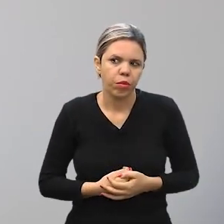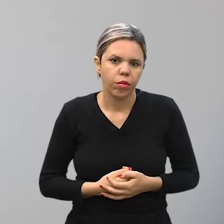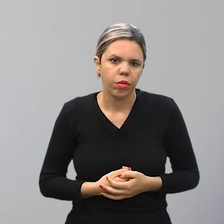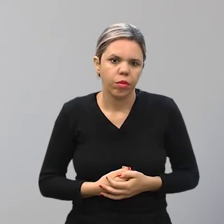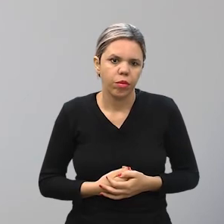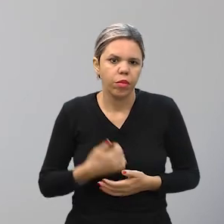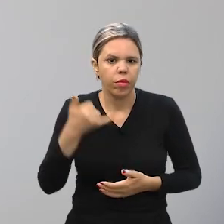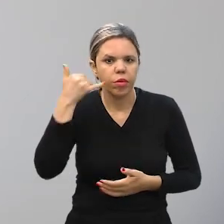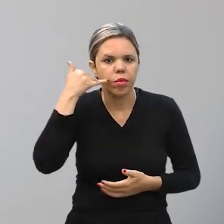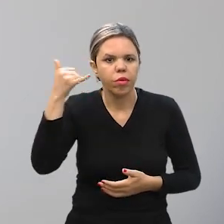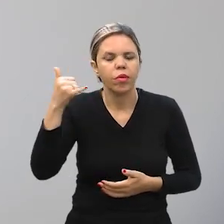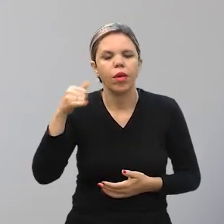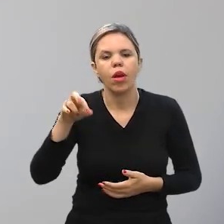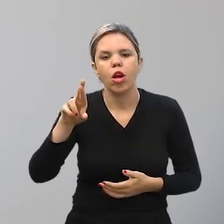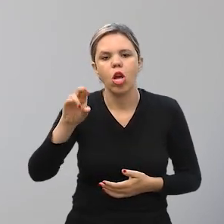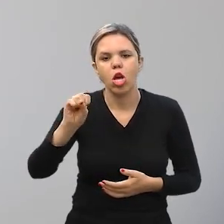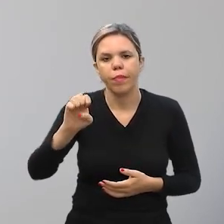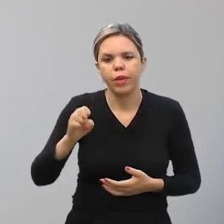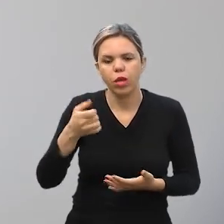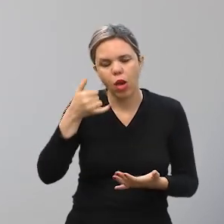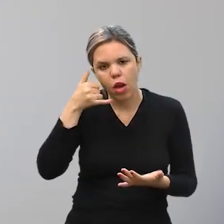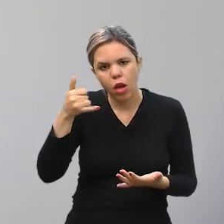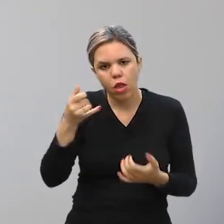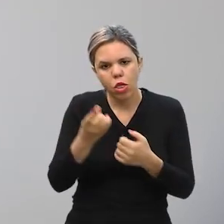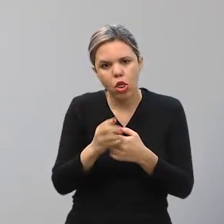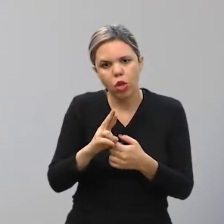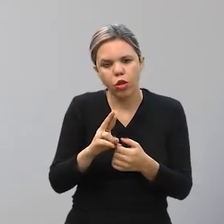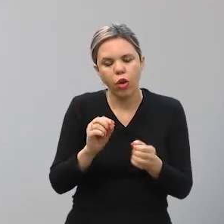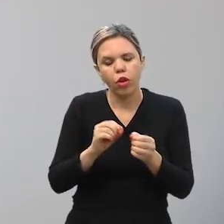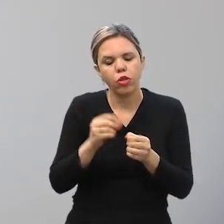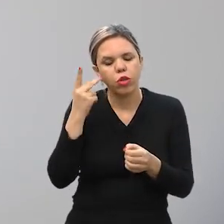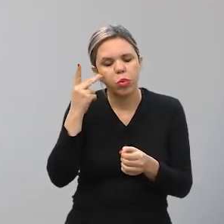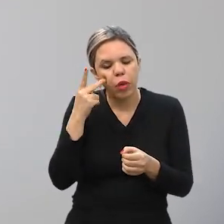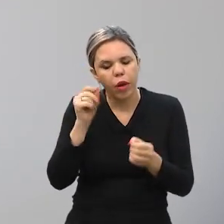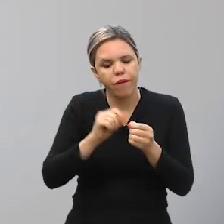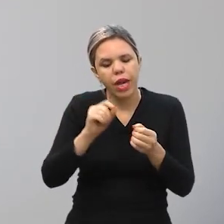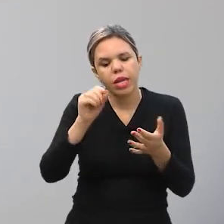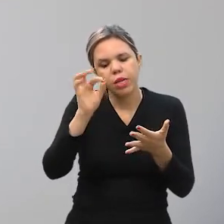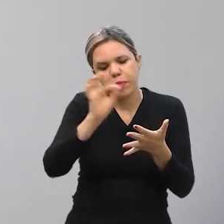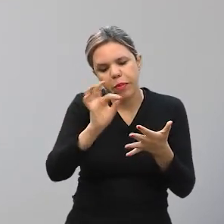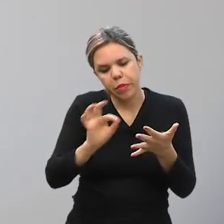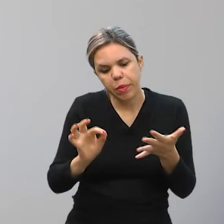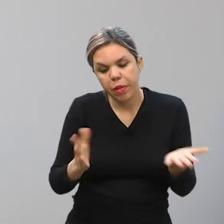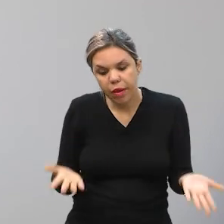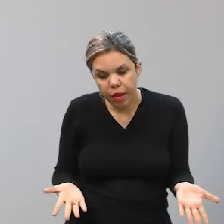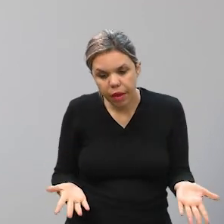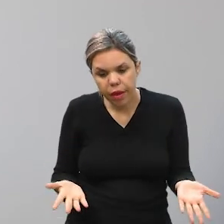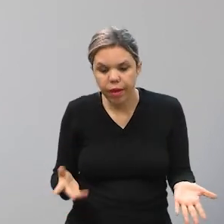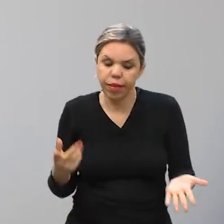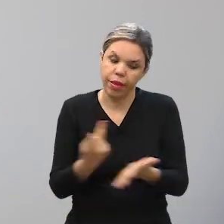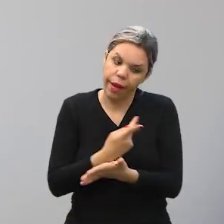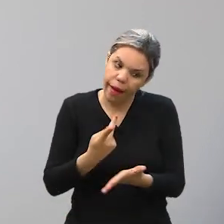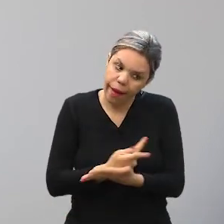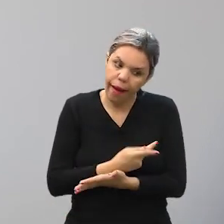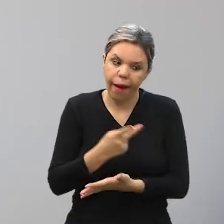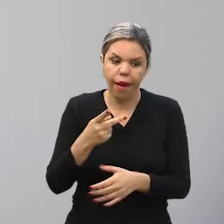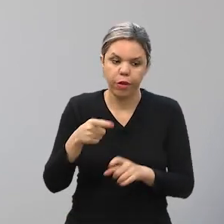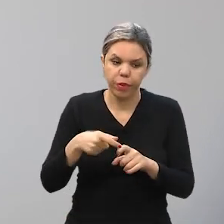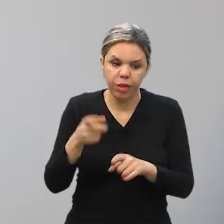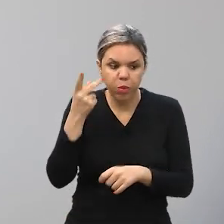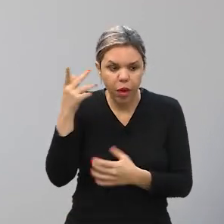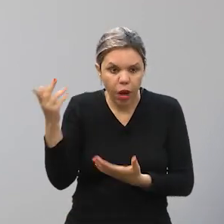Aí eu vou ligar lá para o Holmes. Falei, Holmes, o doutor Marcelo fez isso, tal. Ele falou, está errado.